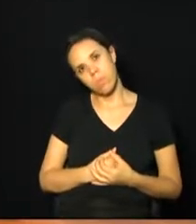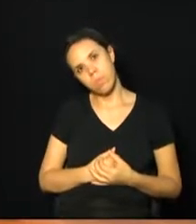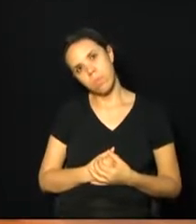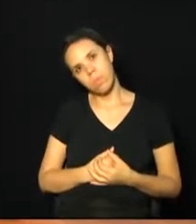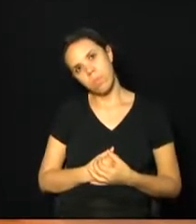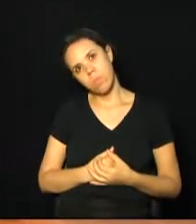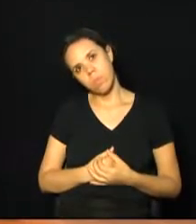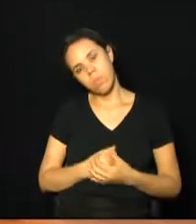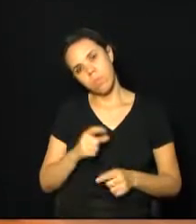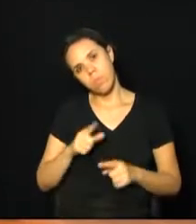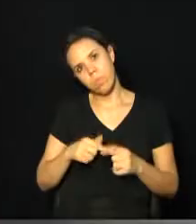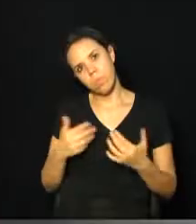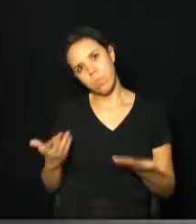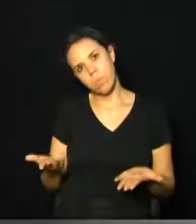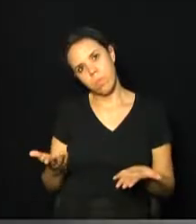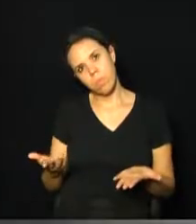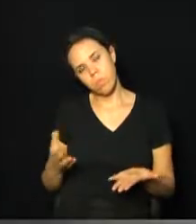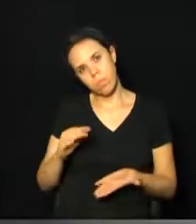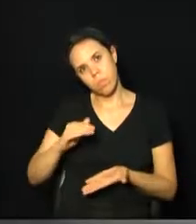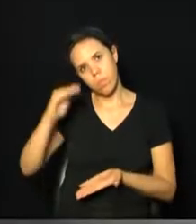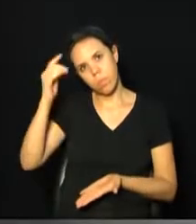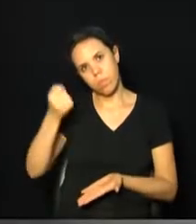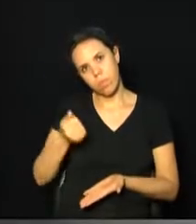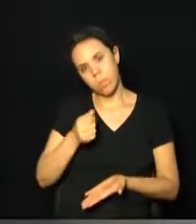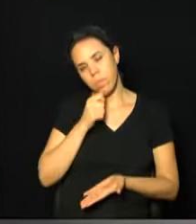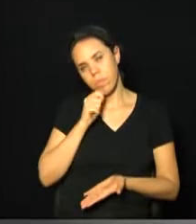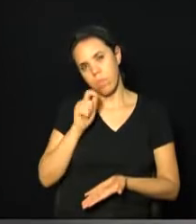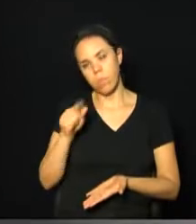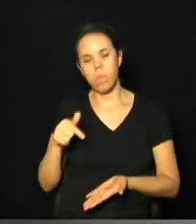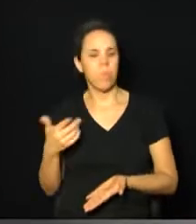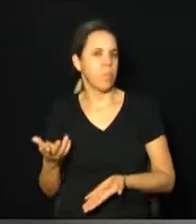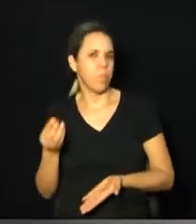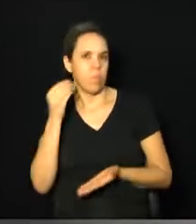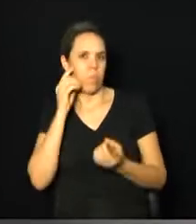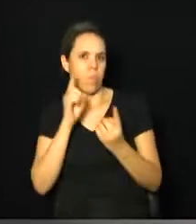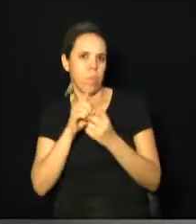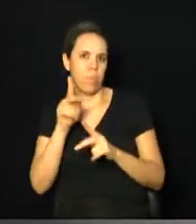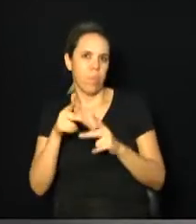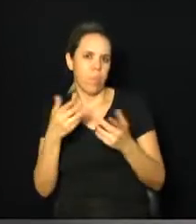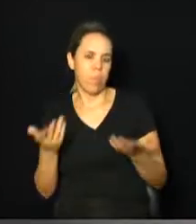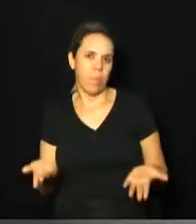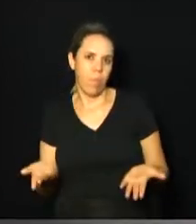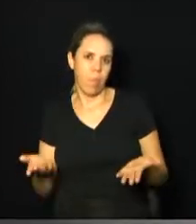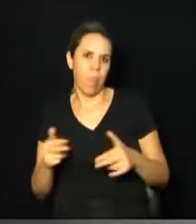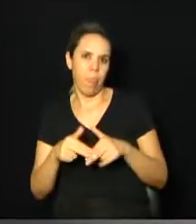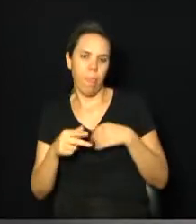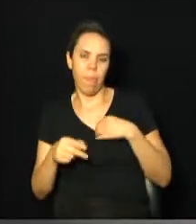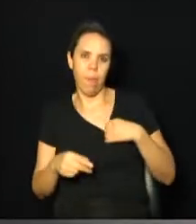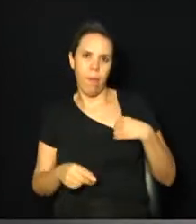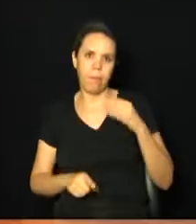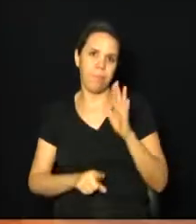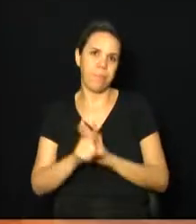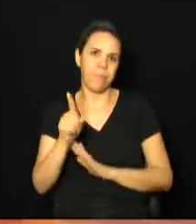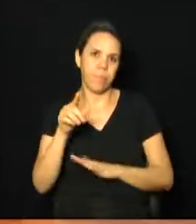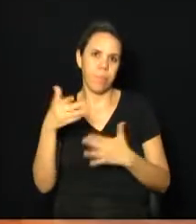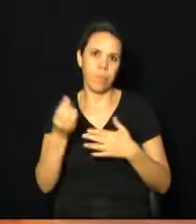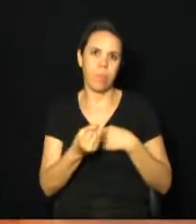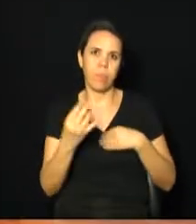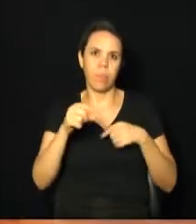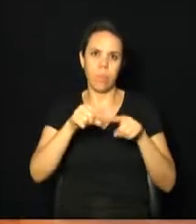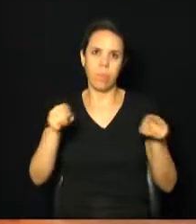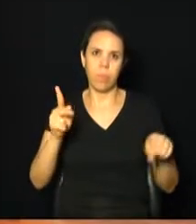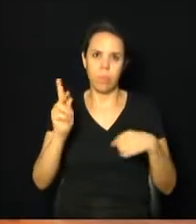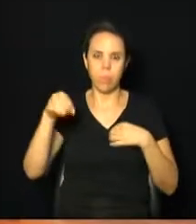é muito material, mas esse muito é pouco para atender a região, entendeu? Por isso que eu perguntei quantos quilômetros,